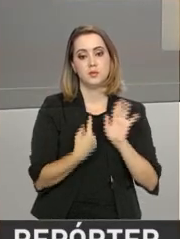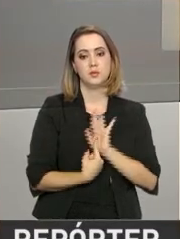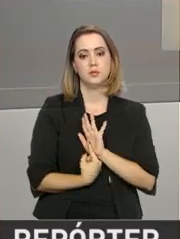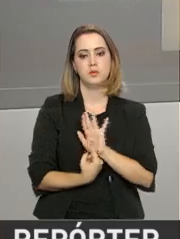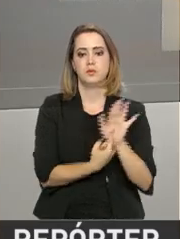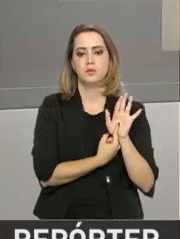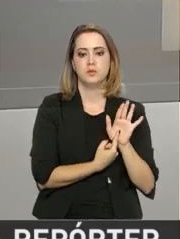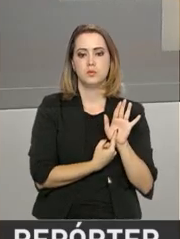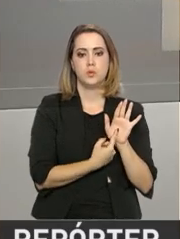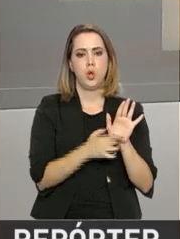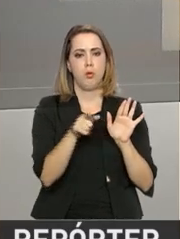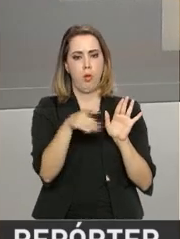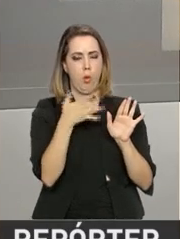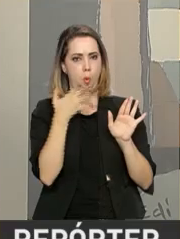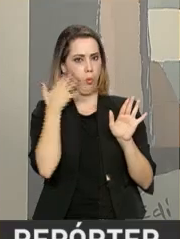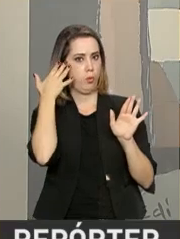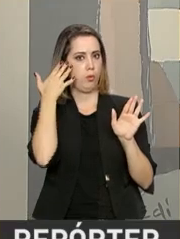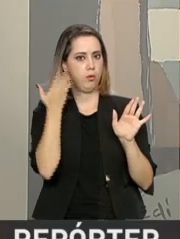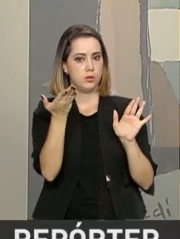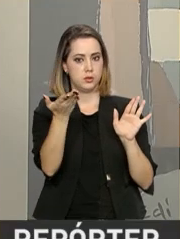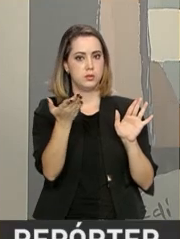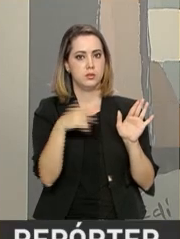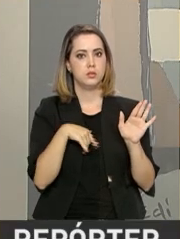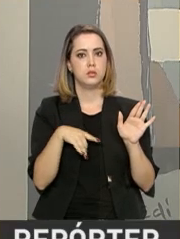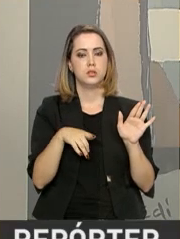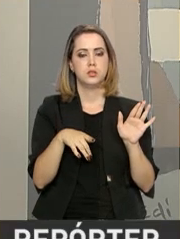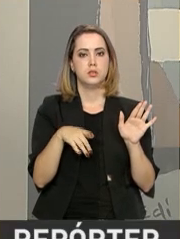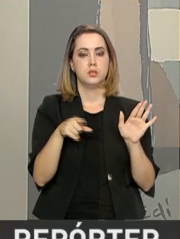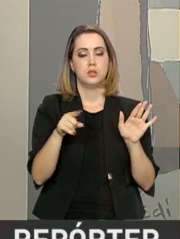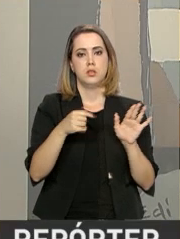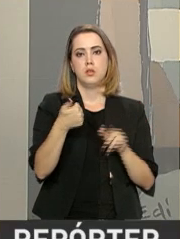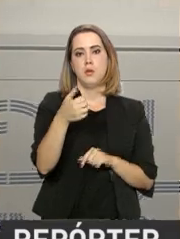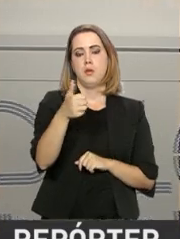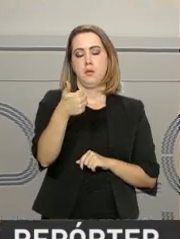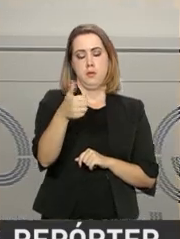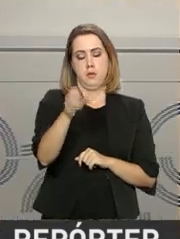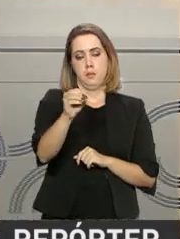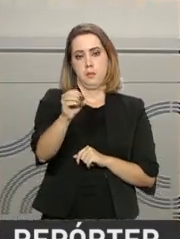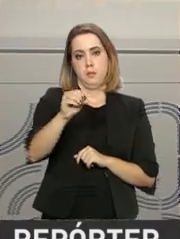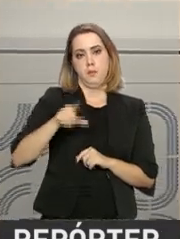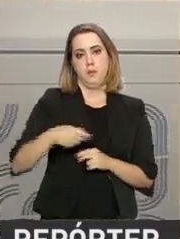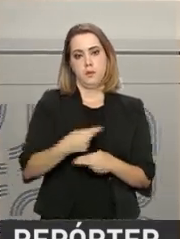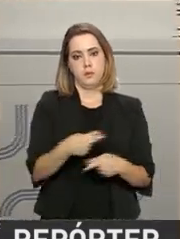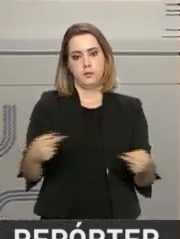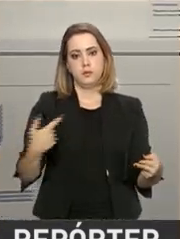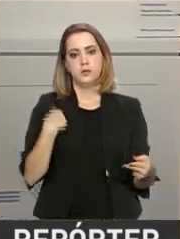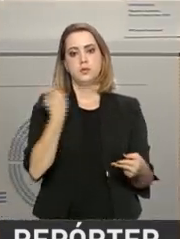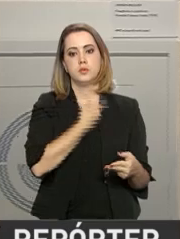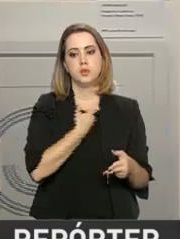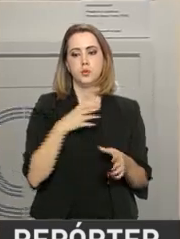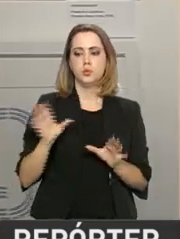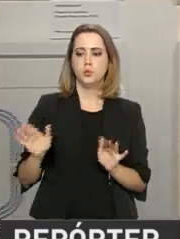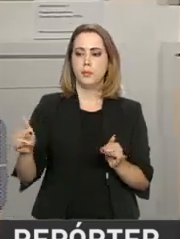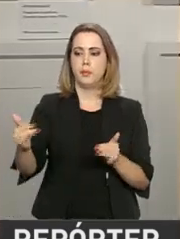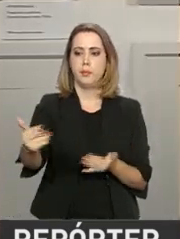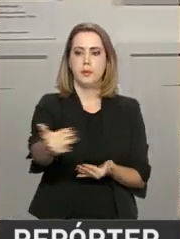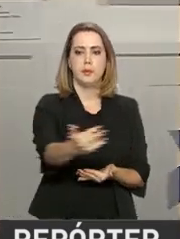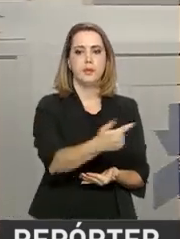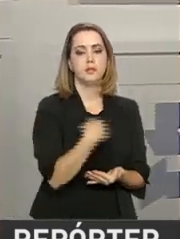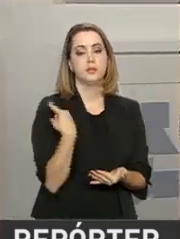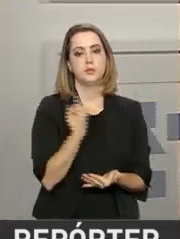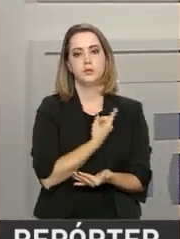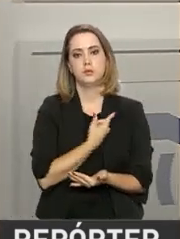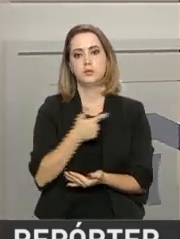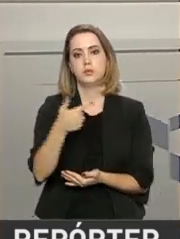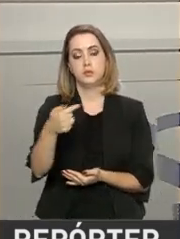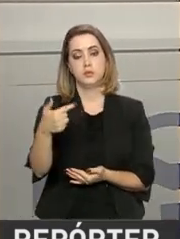acervo de obra de arte né de um acero de mais de 100 itens que a gente catalogou ao longo do tempo nós estamos trazendo um recorte aqui dos